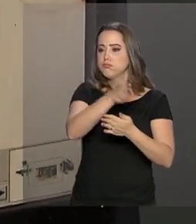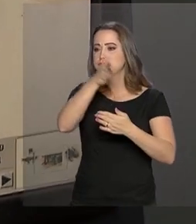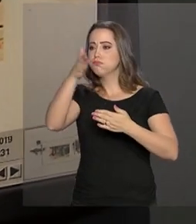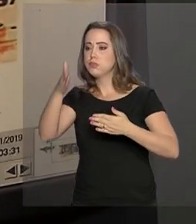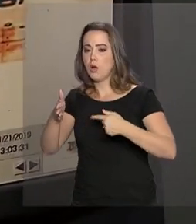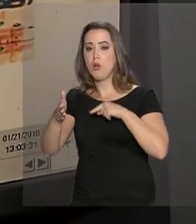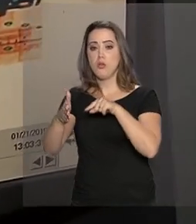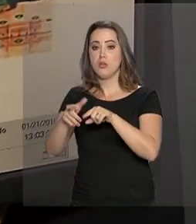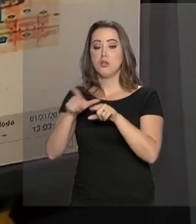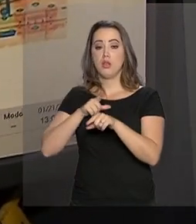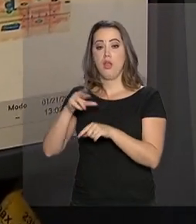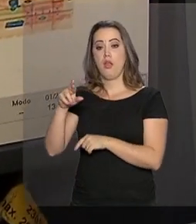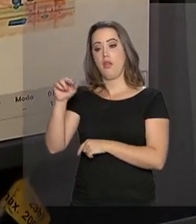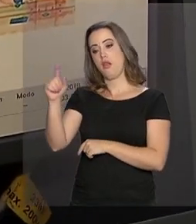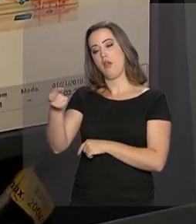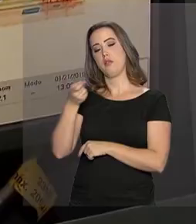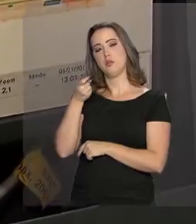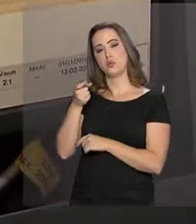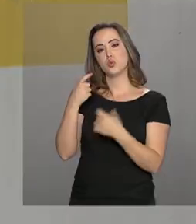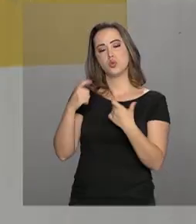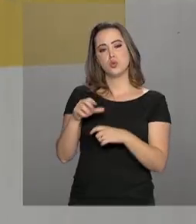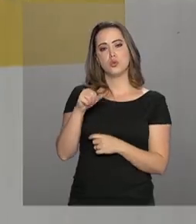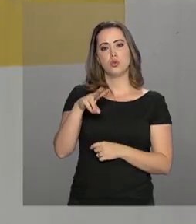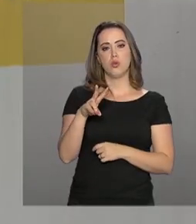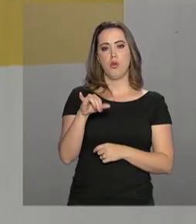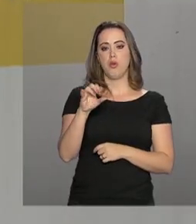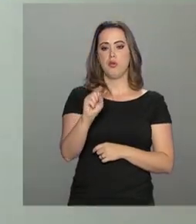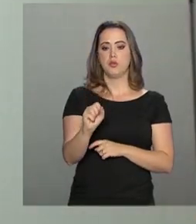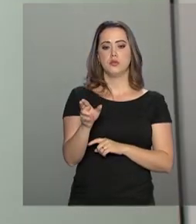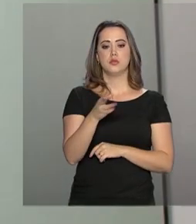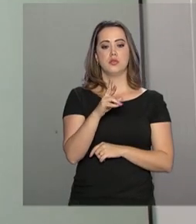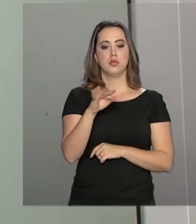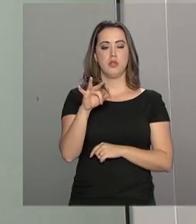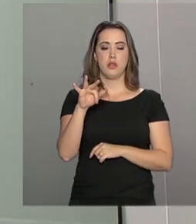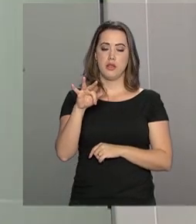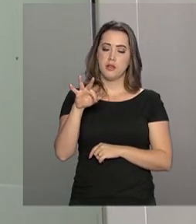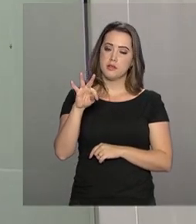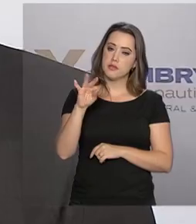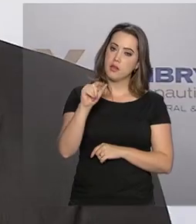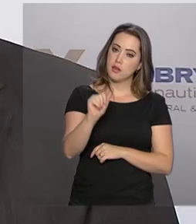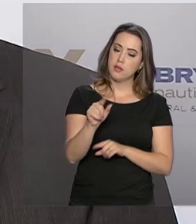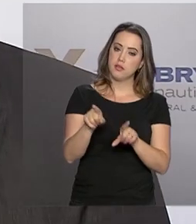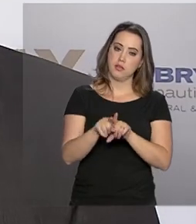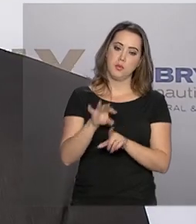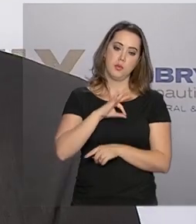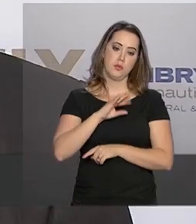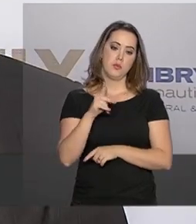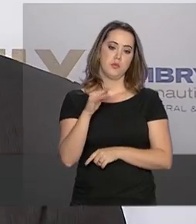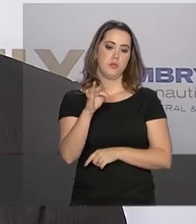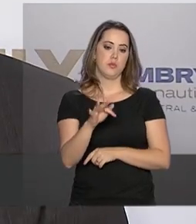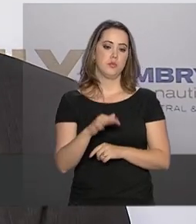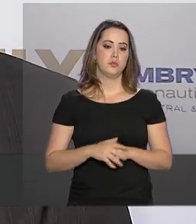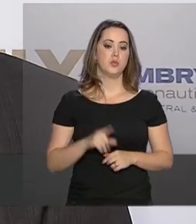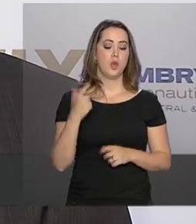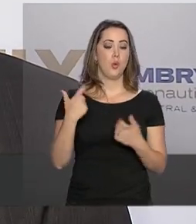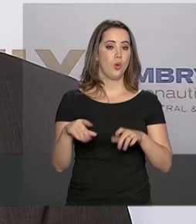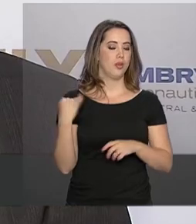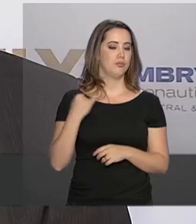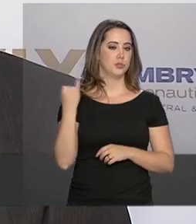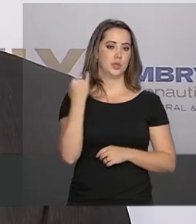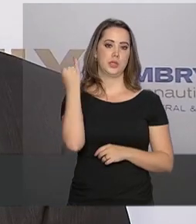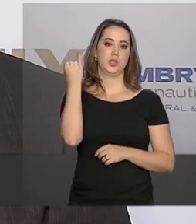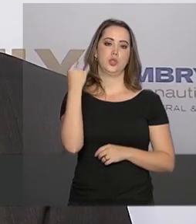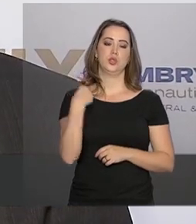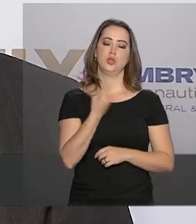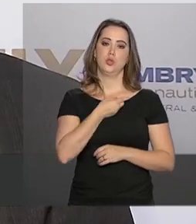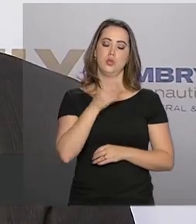ofertar aparelhos de raio-x, guichês da Anvisa, da Receita e da Polícia Federal. É um terminal bastante importante para o aeroporto. Nós